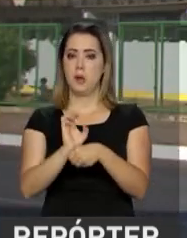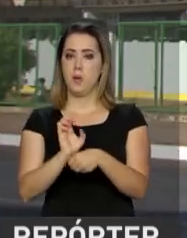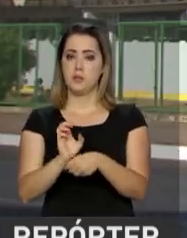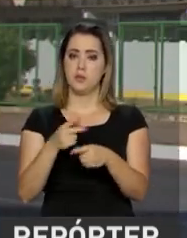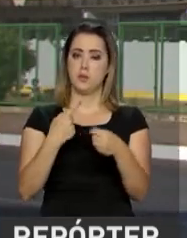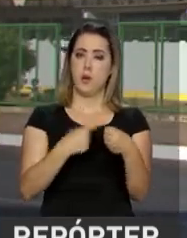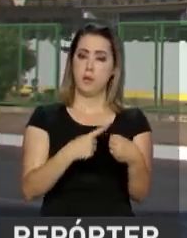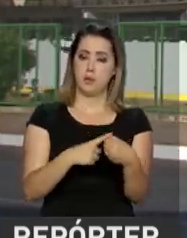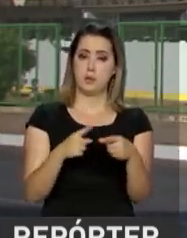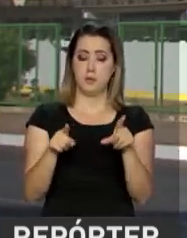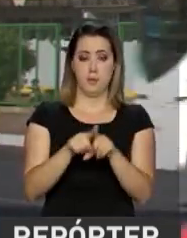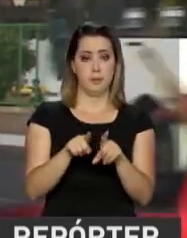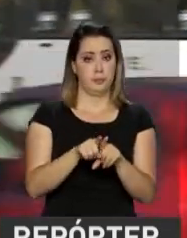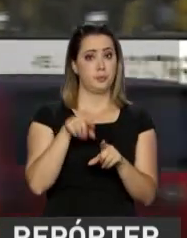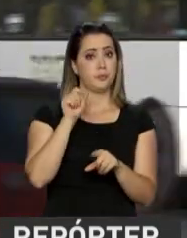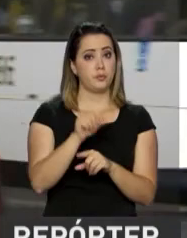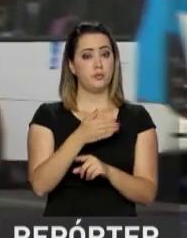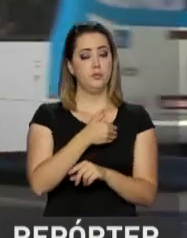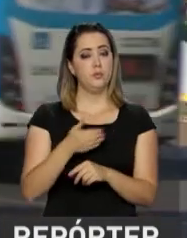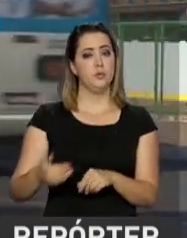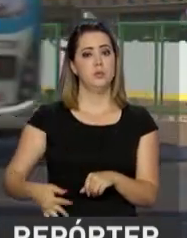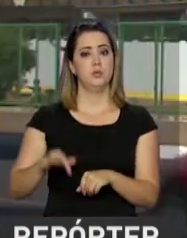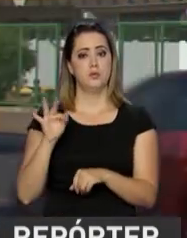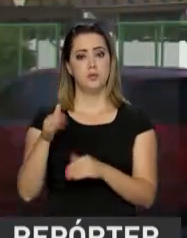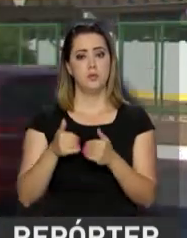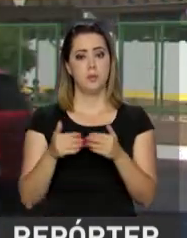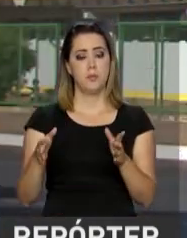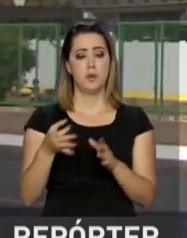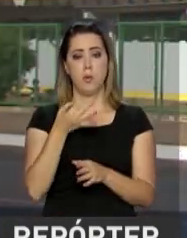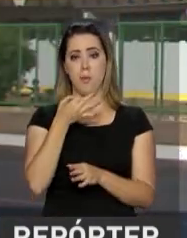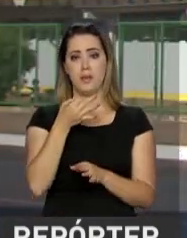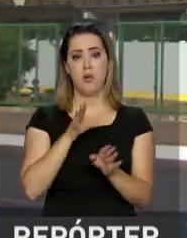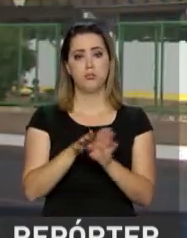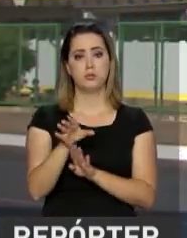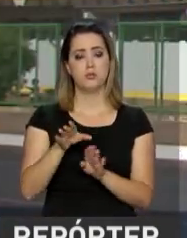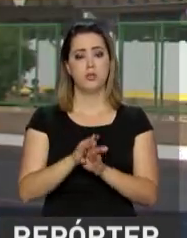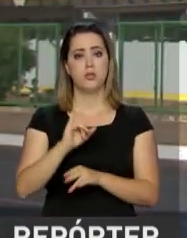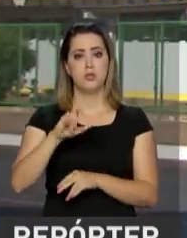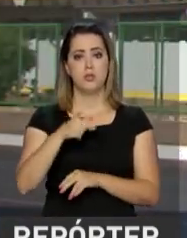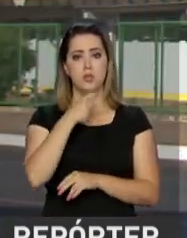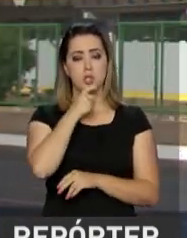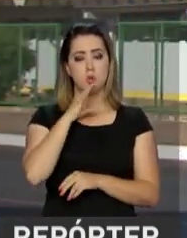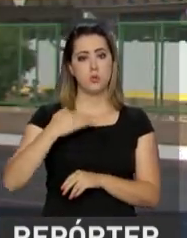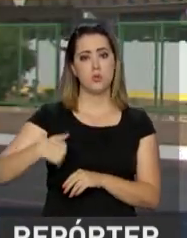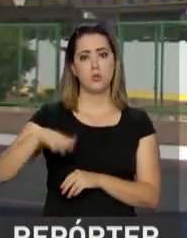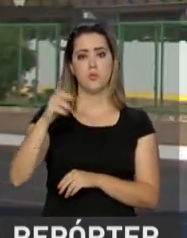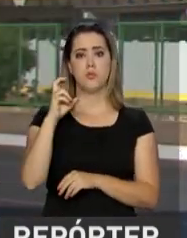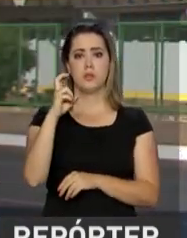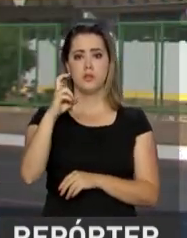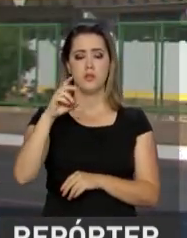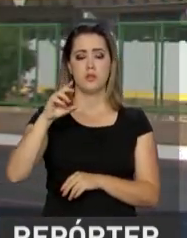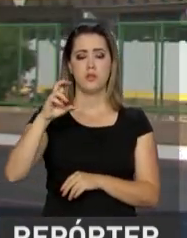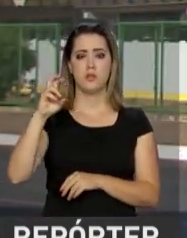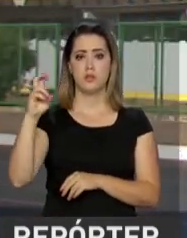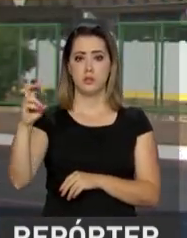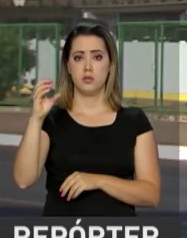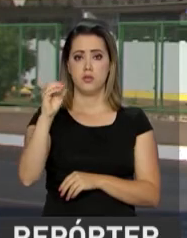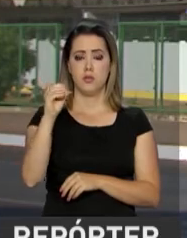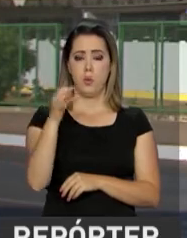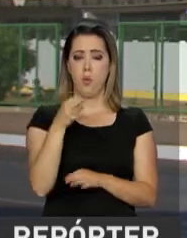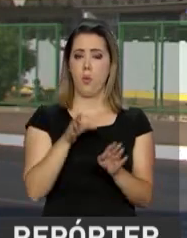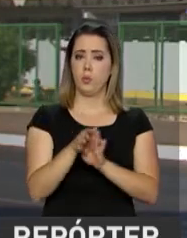municipal além disso o governo federal abriu uma consulta pública em julho e recebeu mais de 5 mil e 500